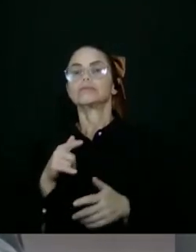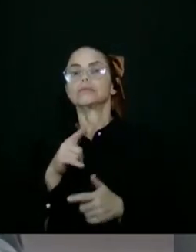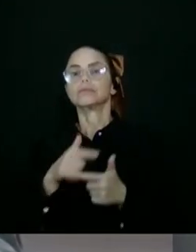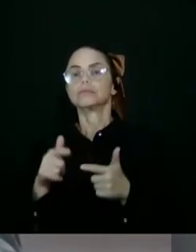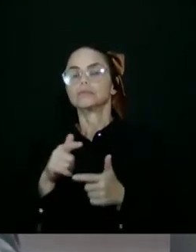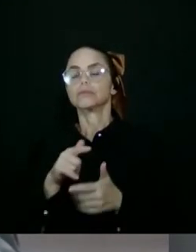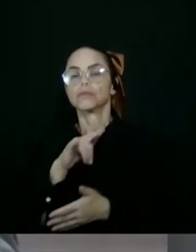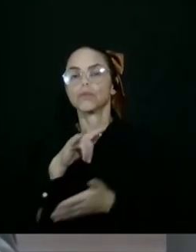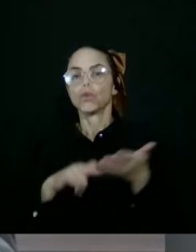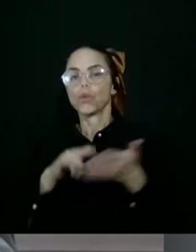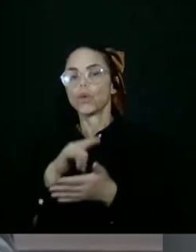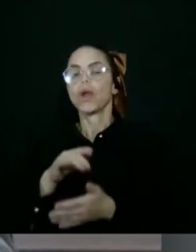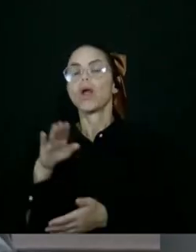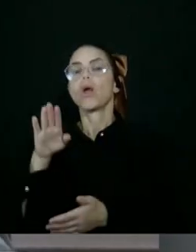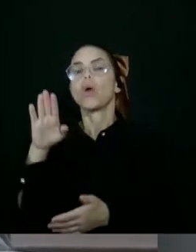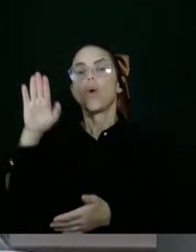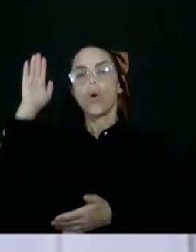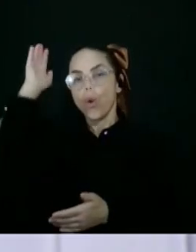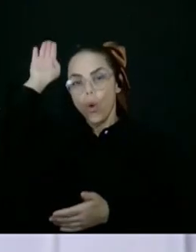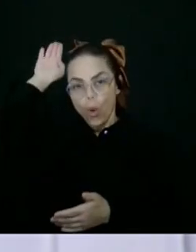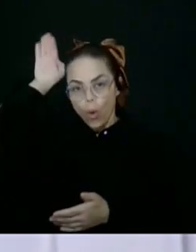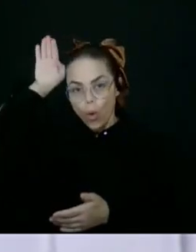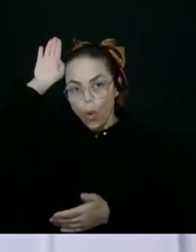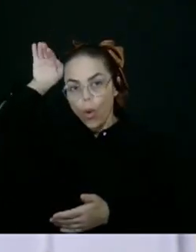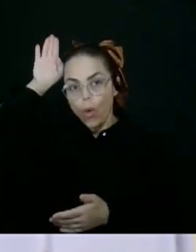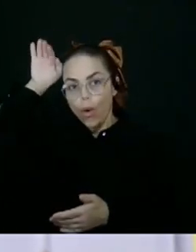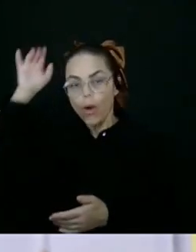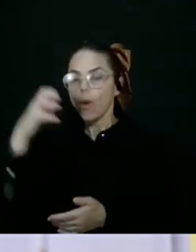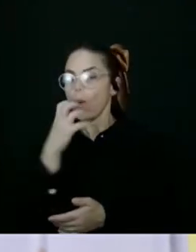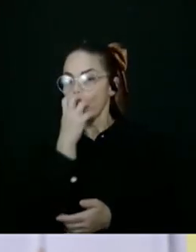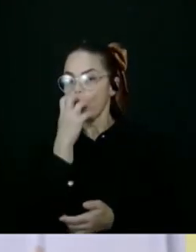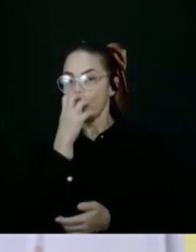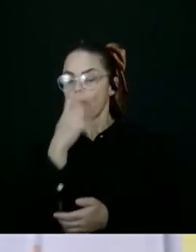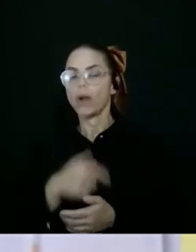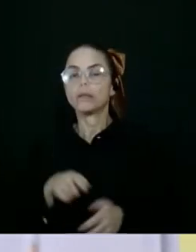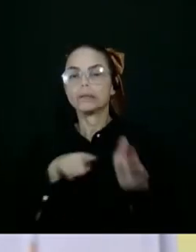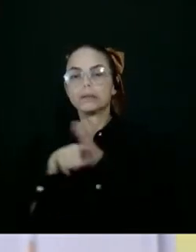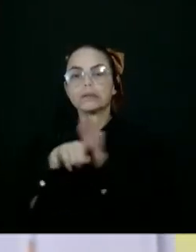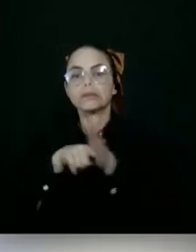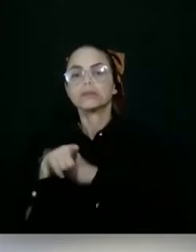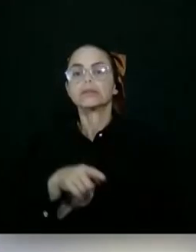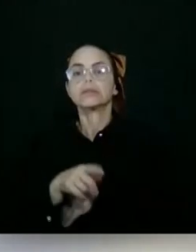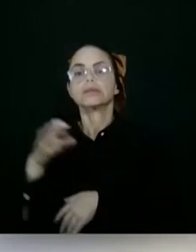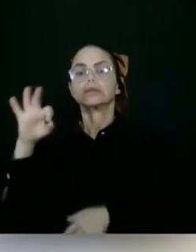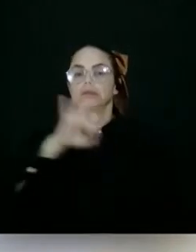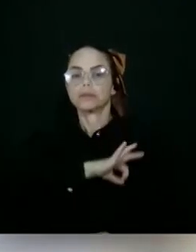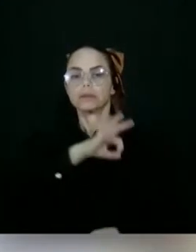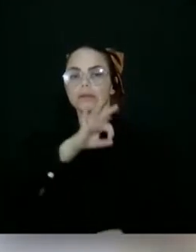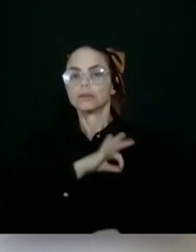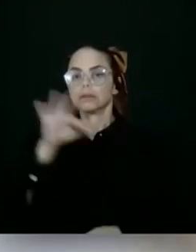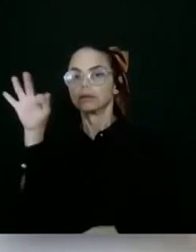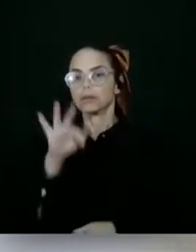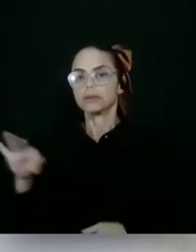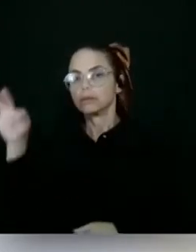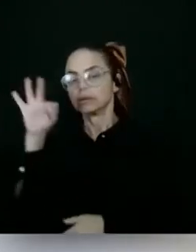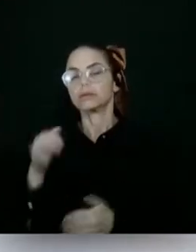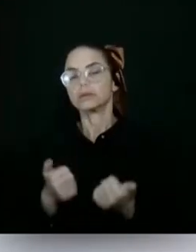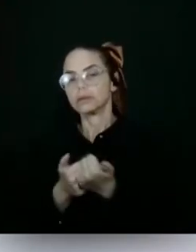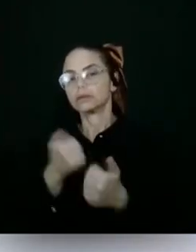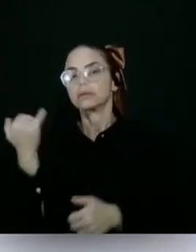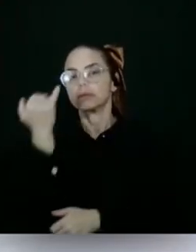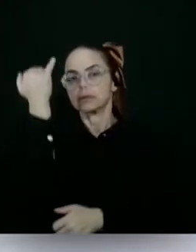da República, Paulo Gonet, para que o caso seja investigado pela Polícia Federal. Esse apoio é importante para